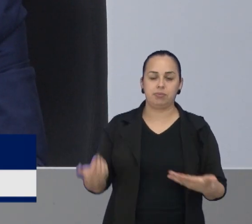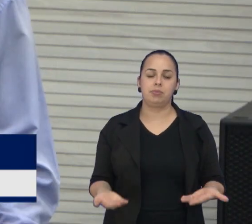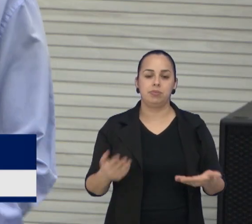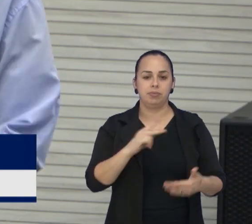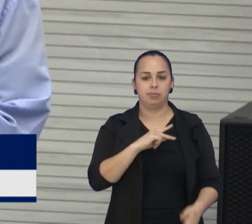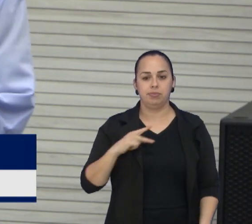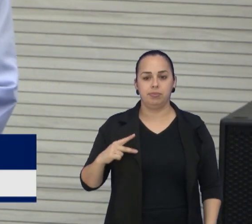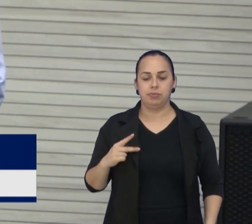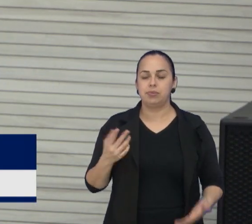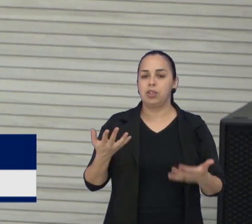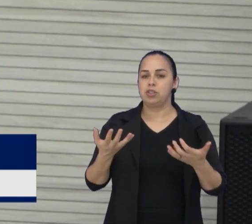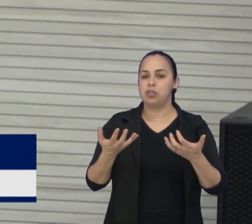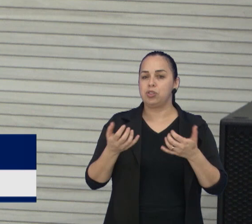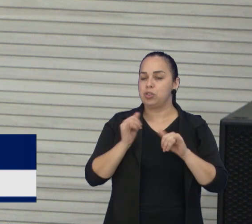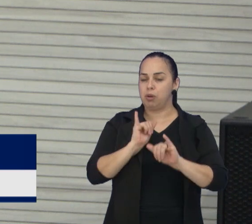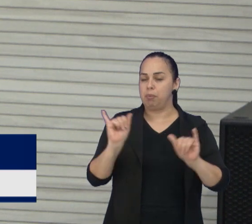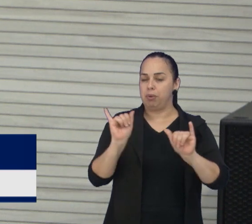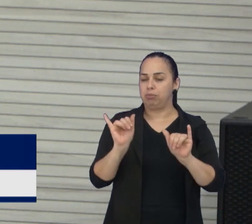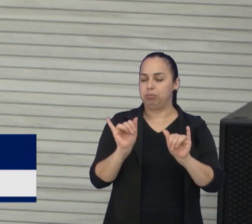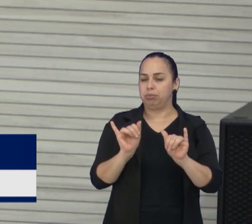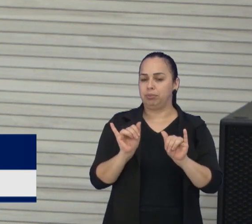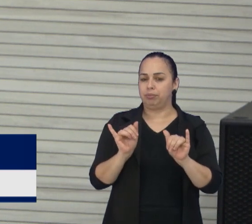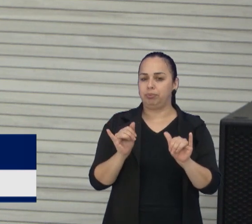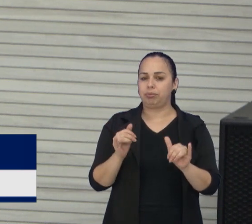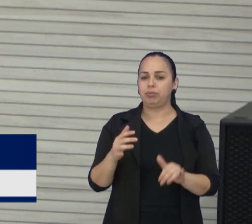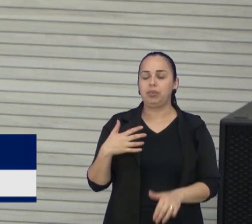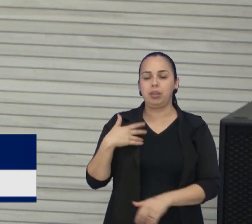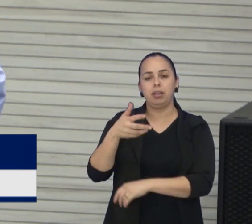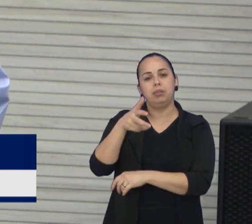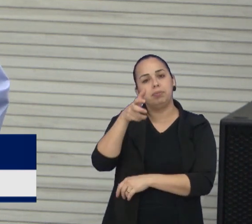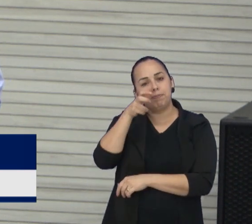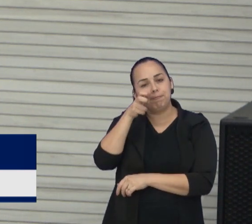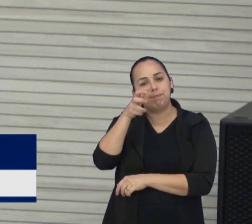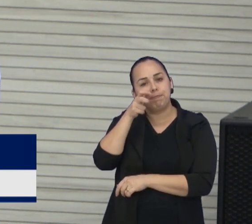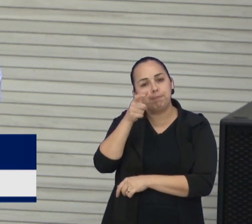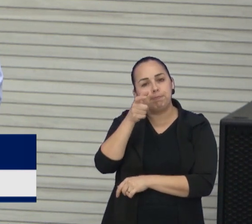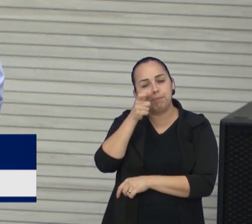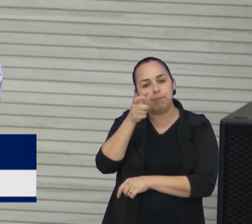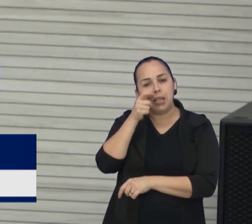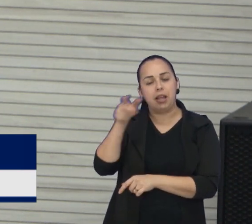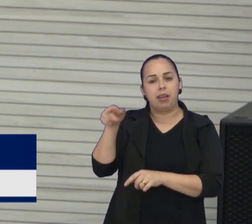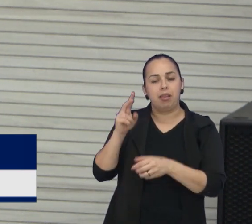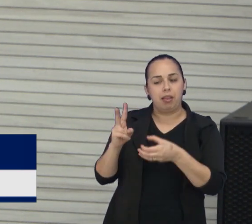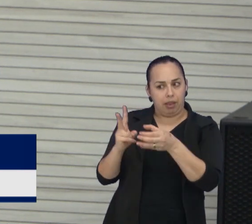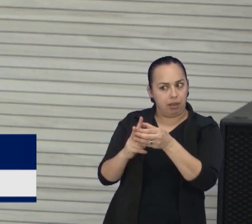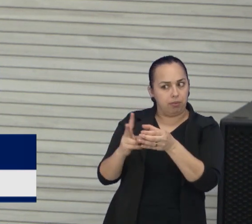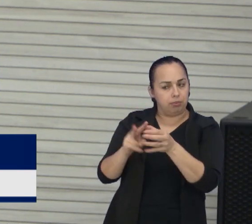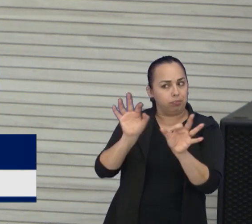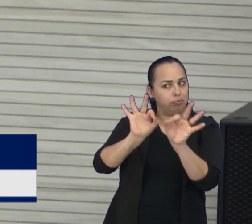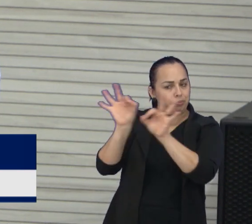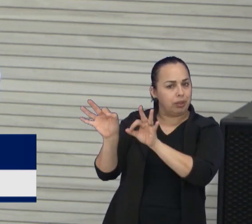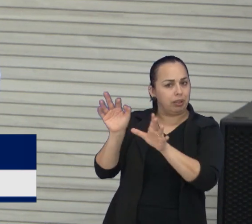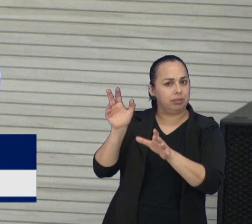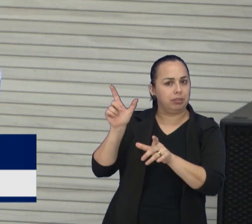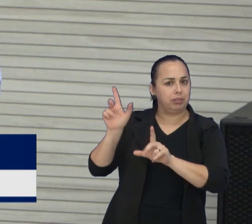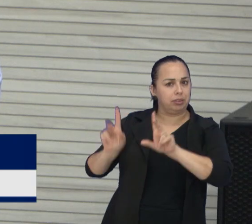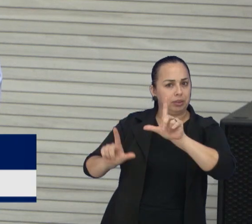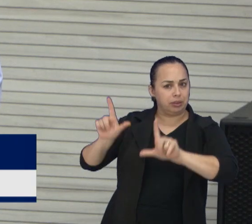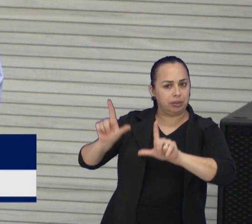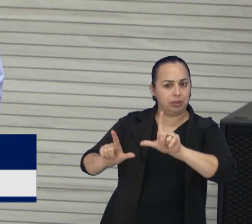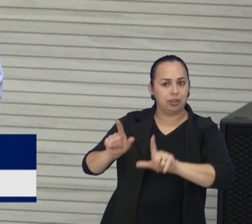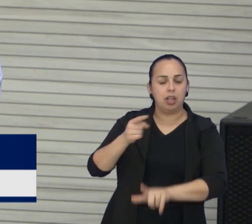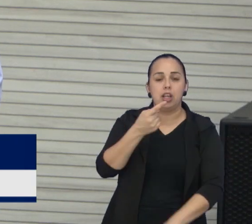Presidente, só para atualizar, eu estava ouvindo agora novamente toda a reportagem da TV Vanguarda, são